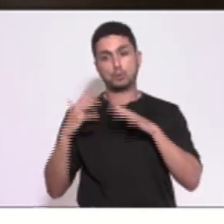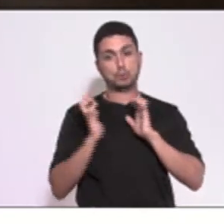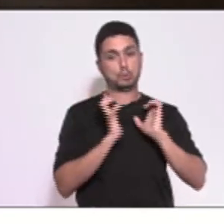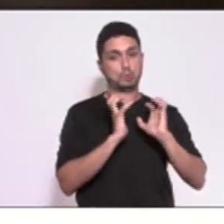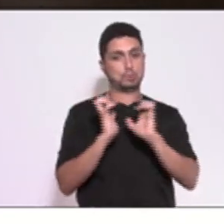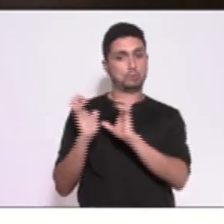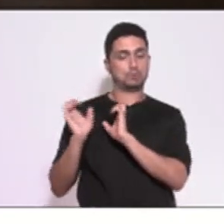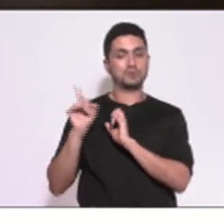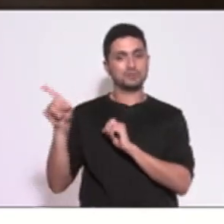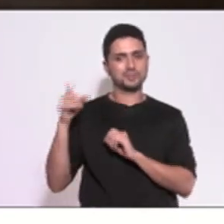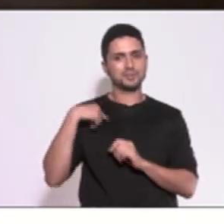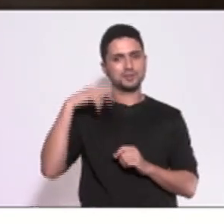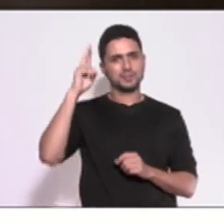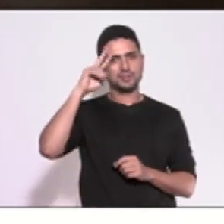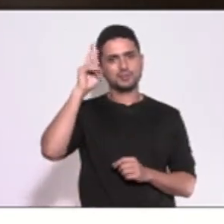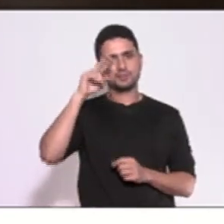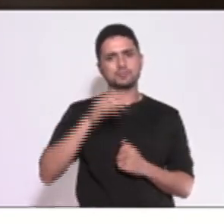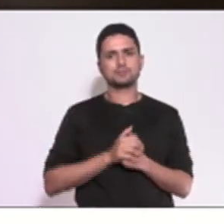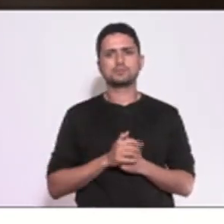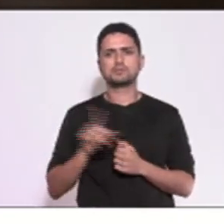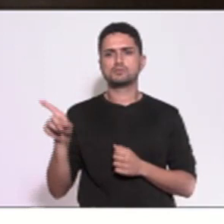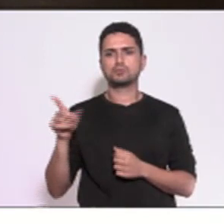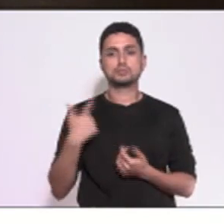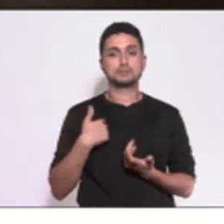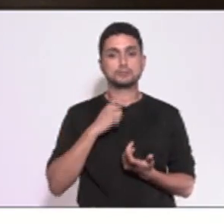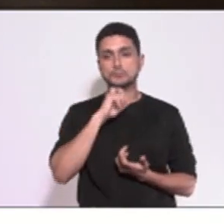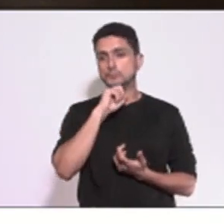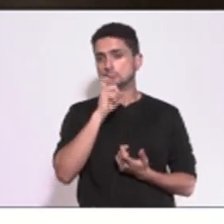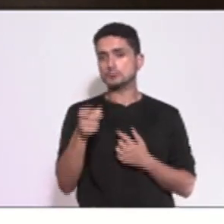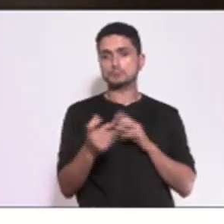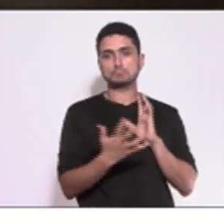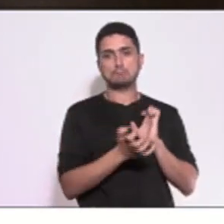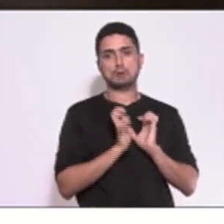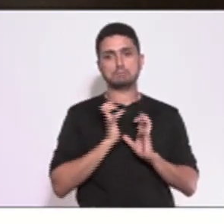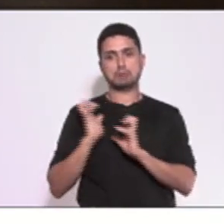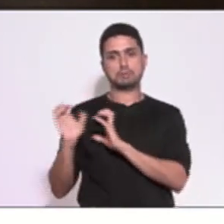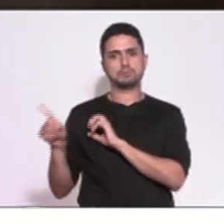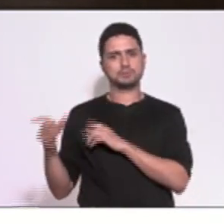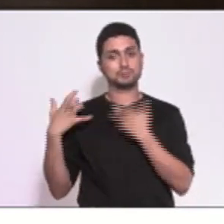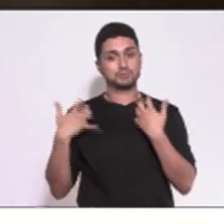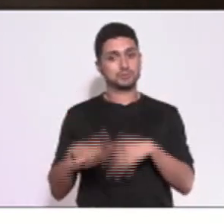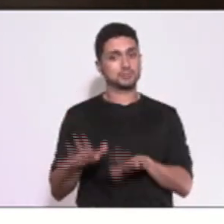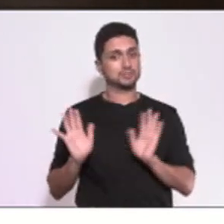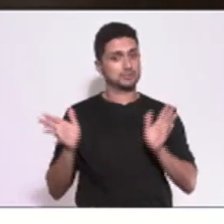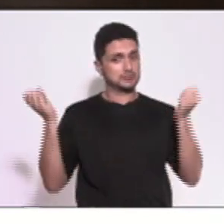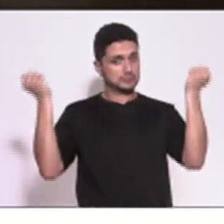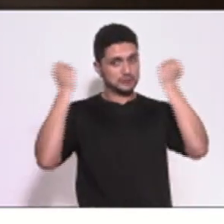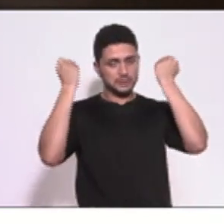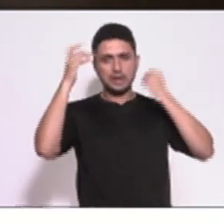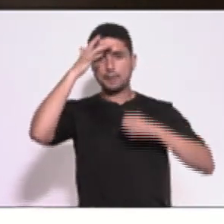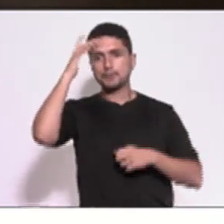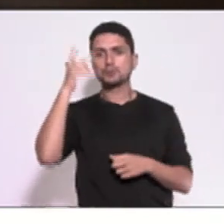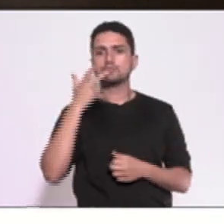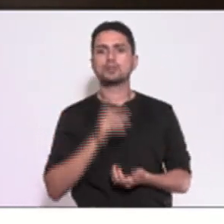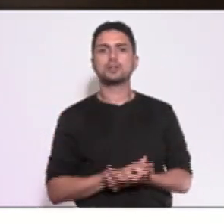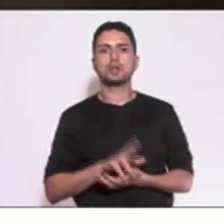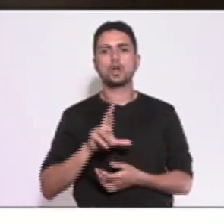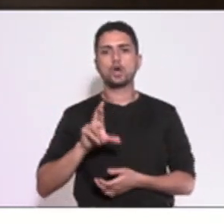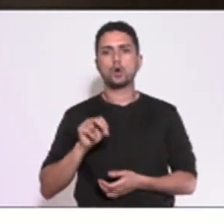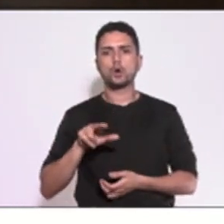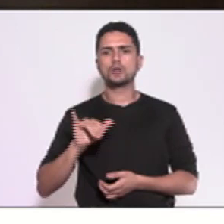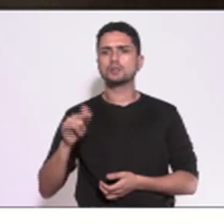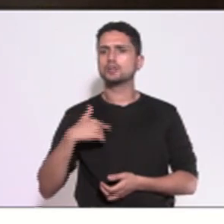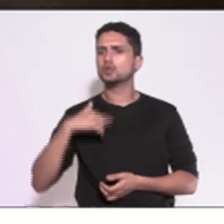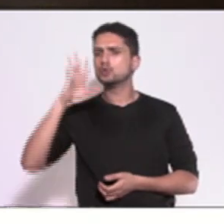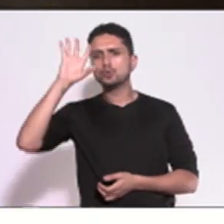contigo, e lá pelas tantas, você já não aguentando mais debater, a pessoa fala para você: Rony, eu não estou te